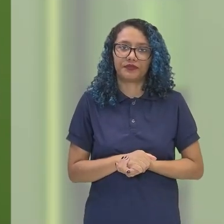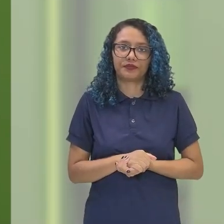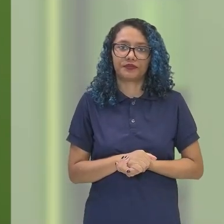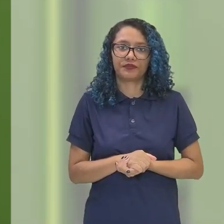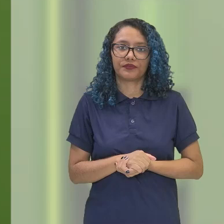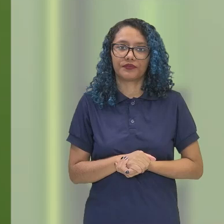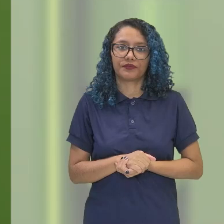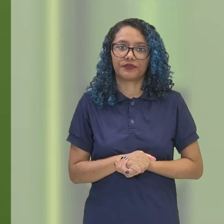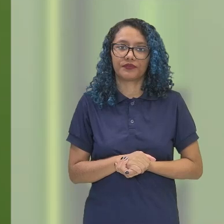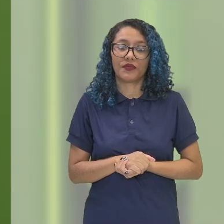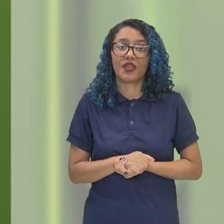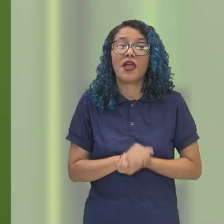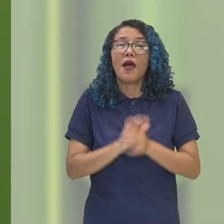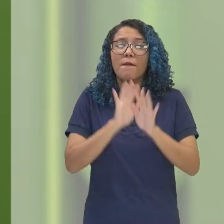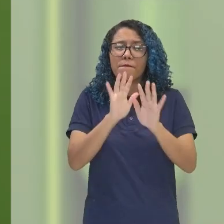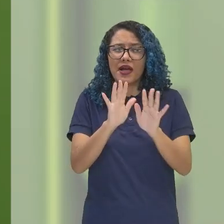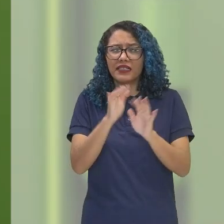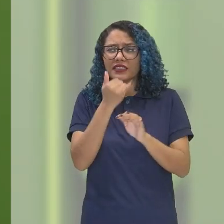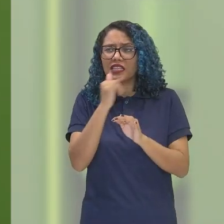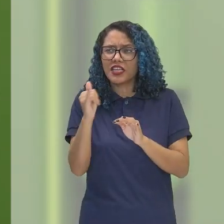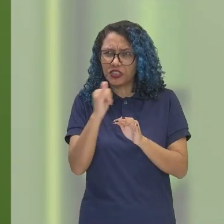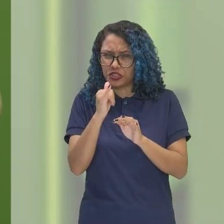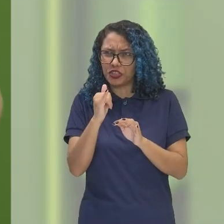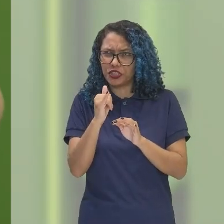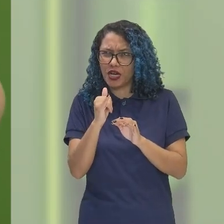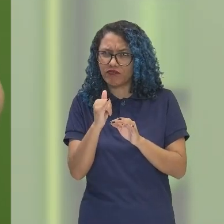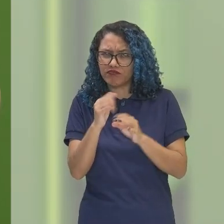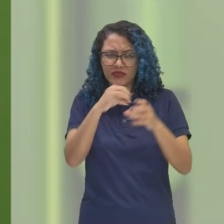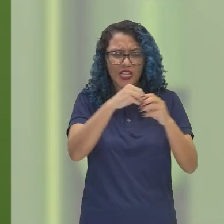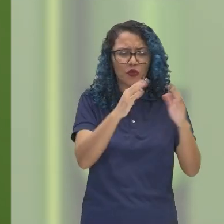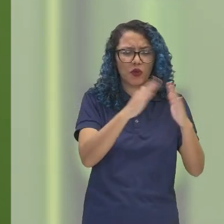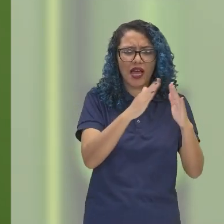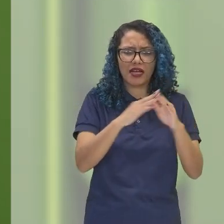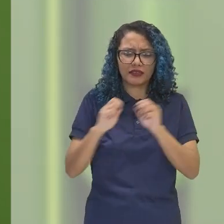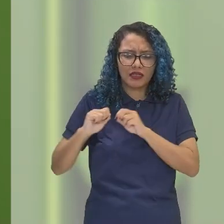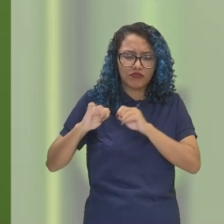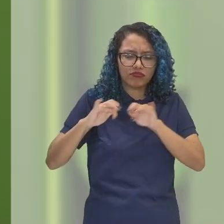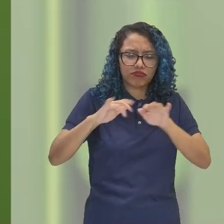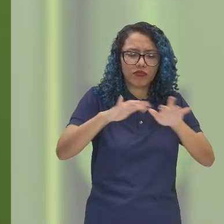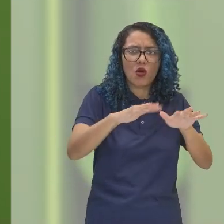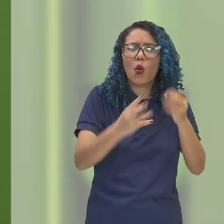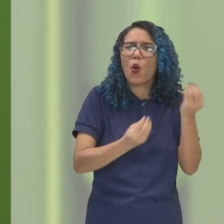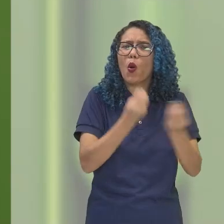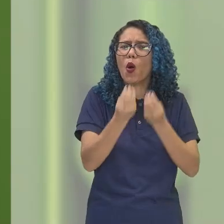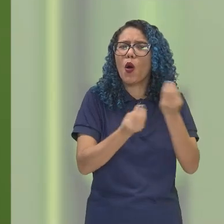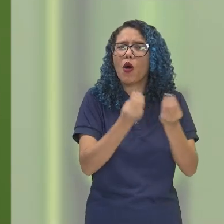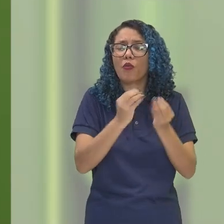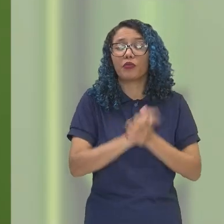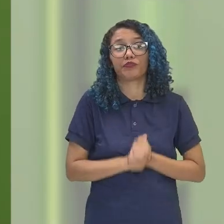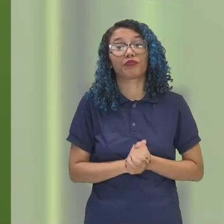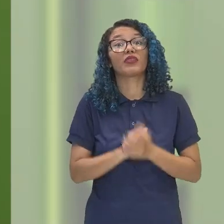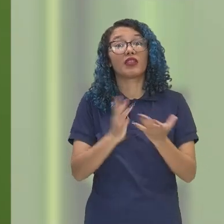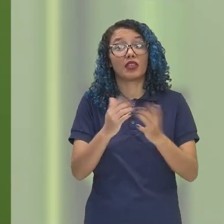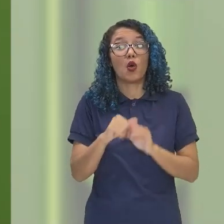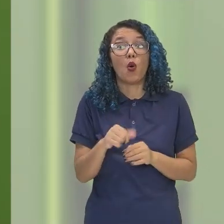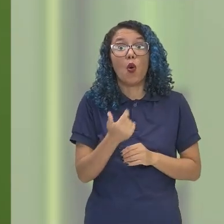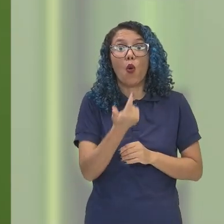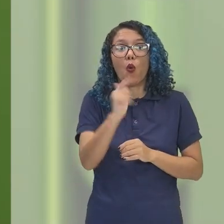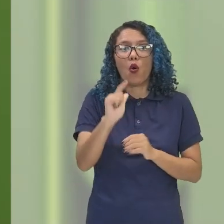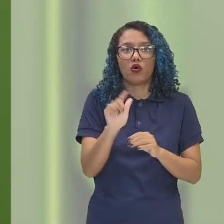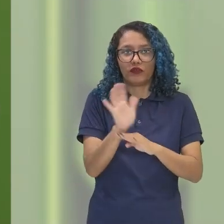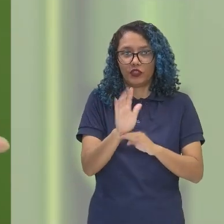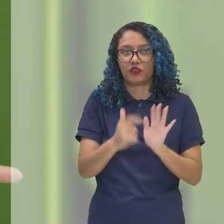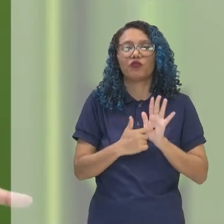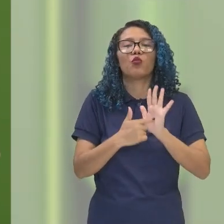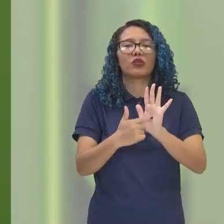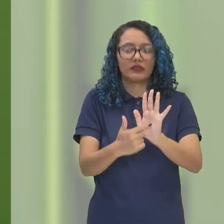Como é que chega a energia na nossa casa? E agora sim nós temos um outro vídeo que nos explica como